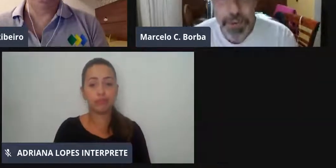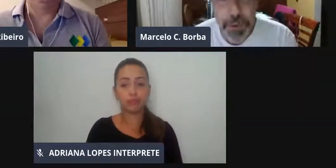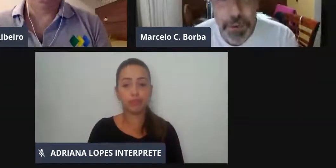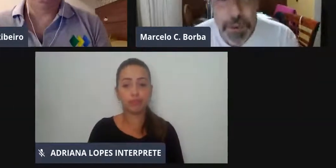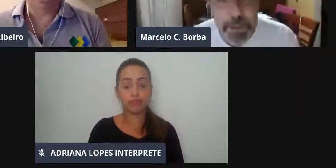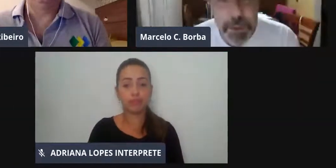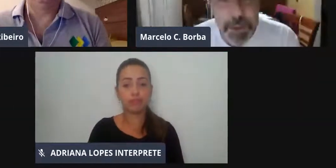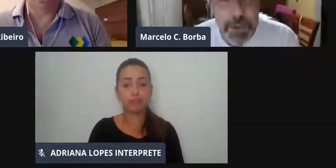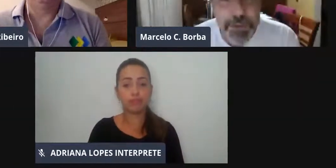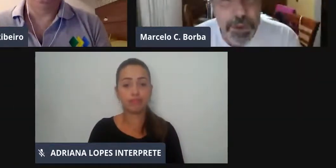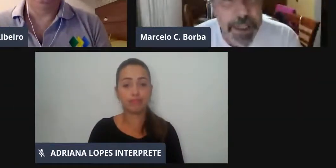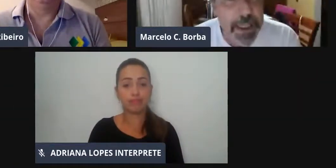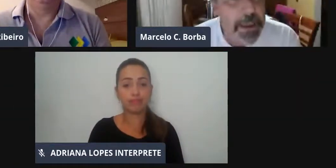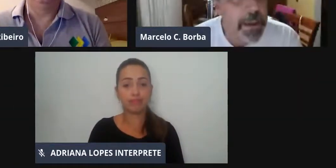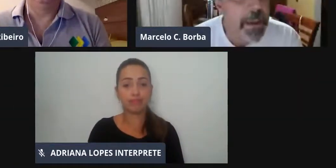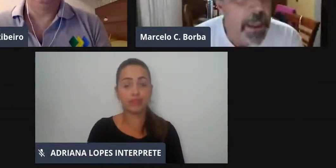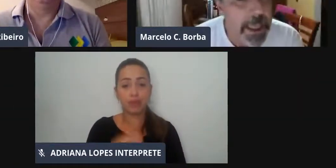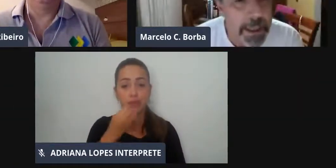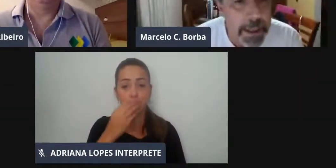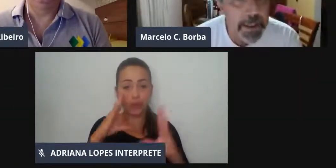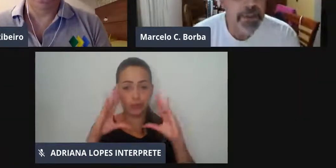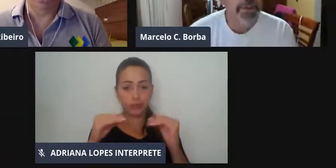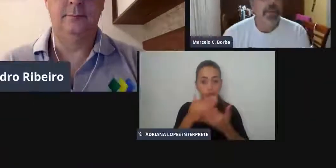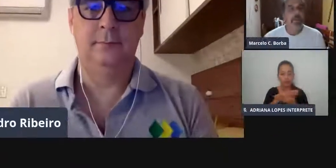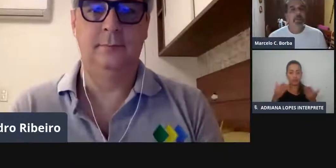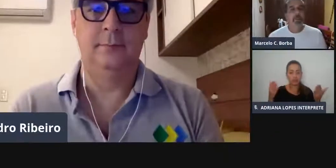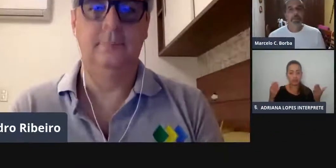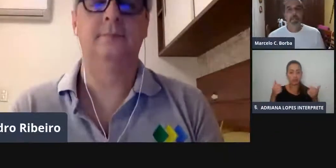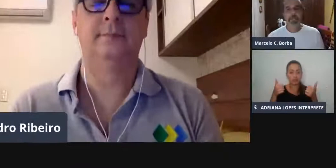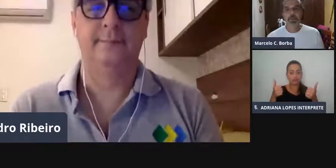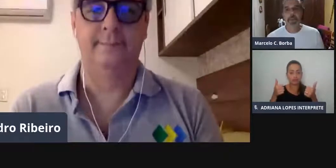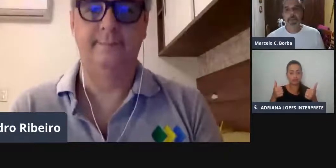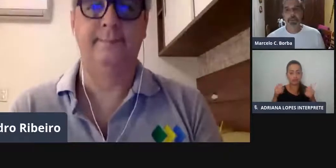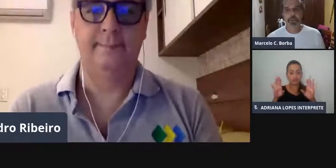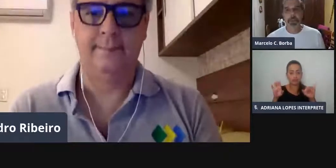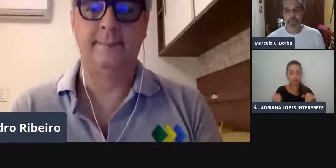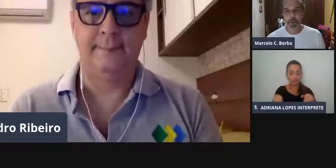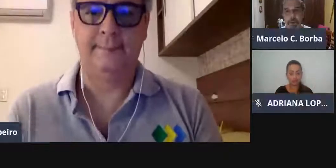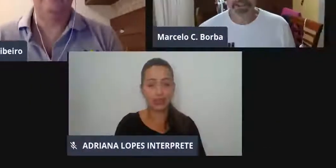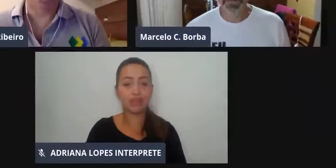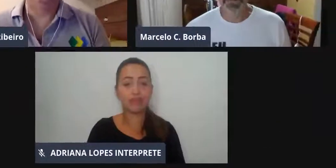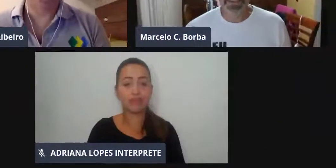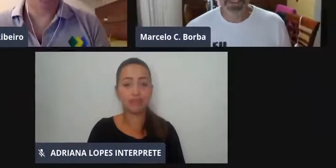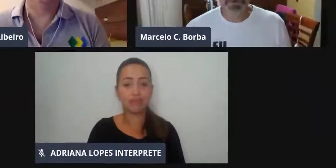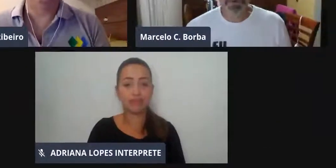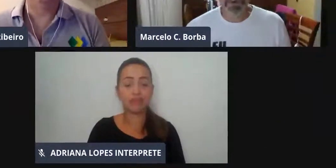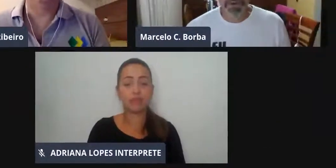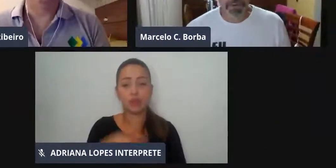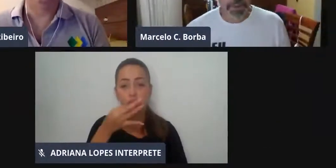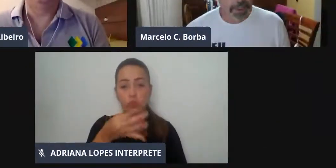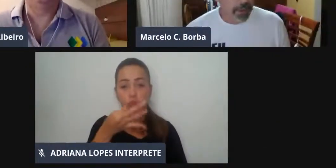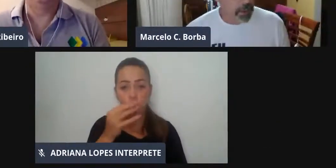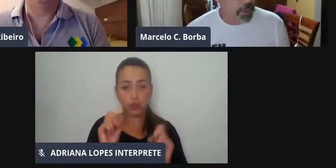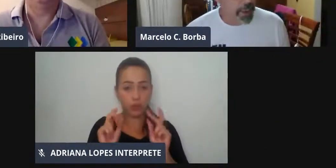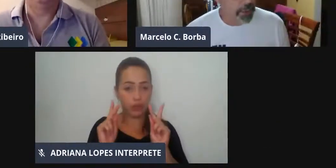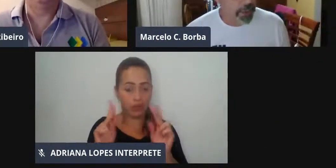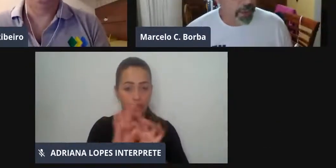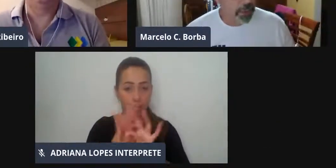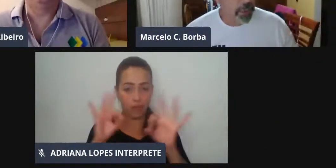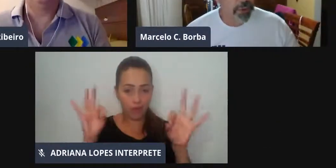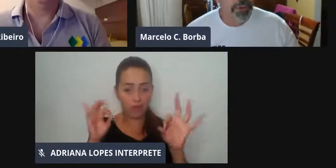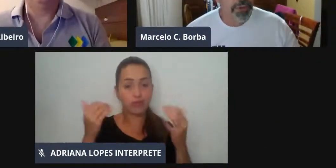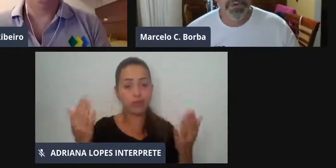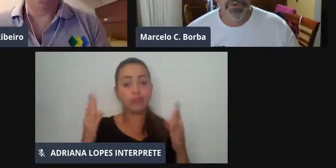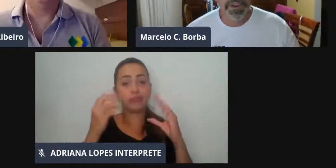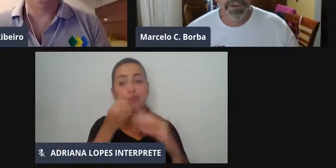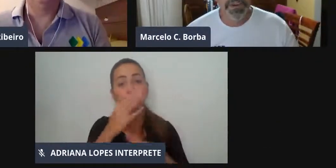Boa noite a todos. Tá me ouvindo bem, Alessandro? Tá tudo bem com o som? Tá ótimo. Tá bom. Então, boa noite